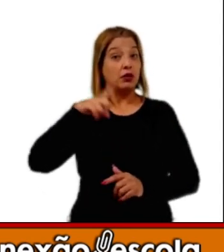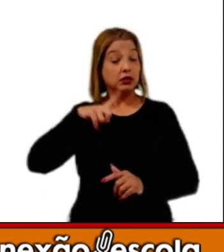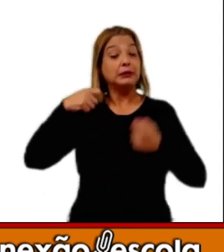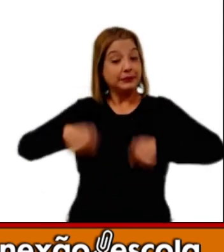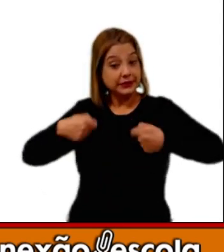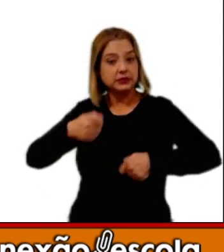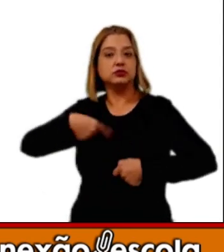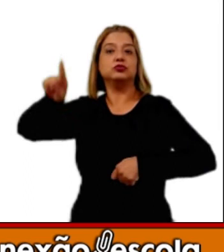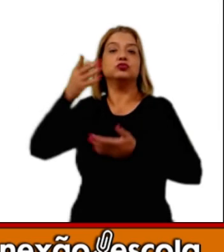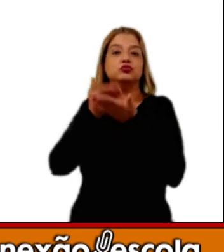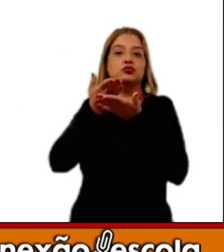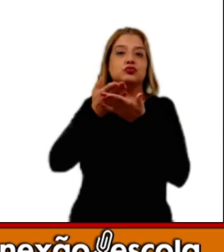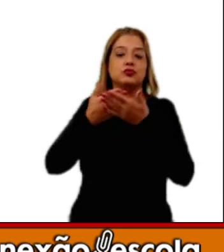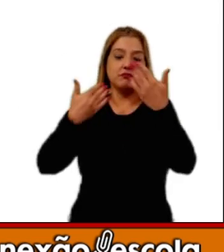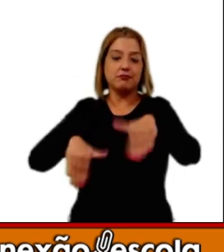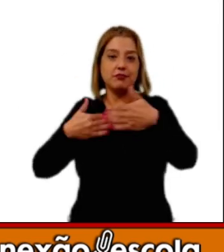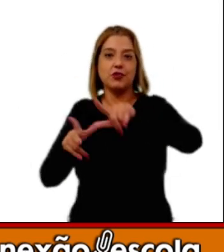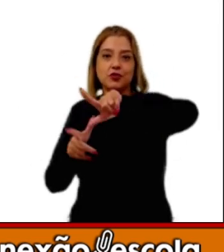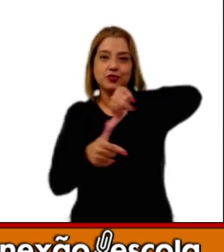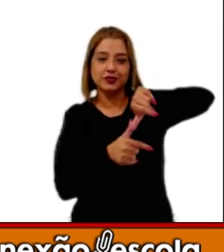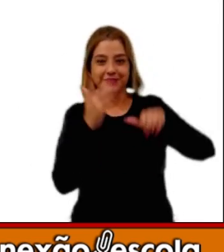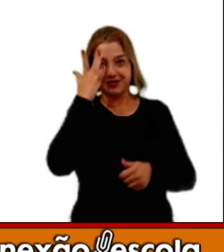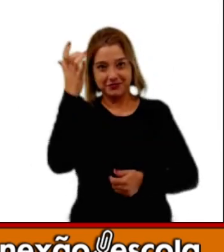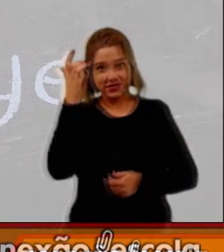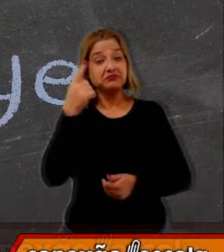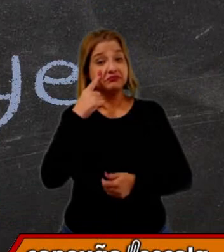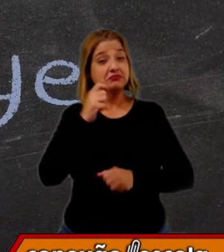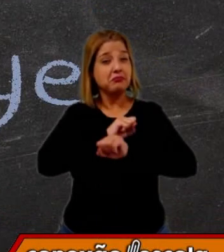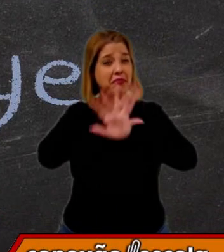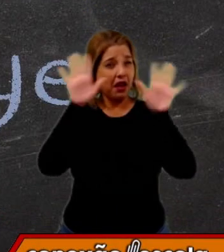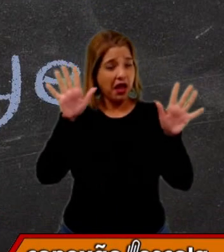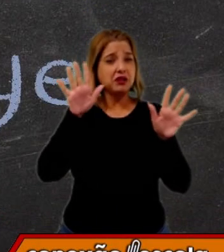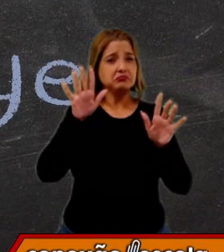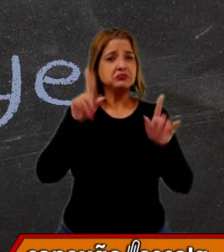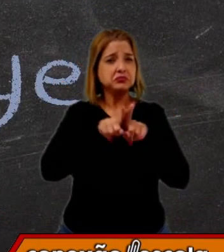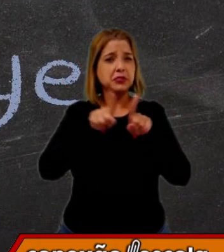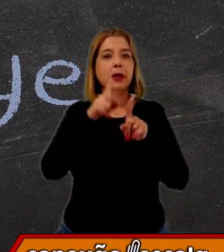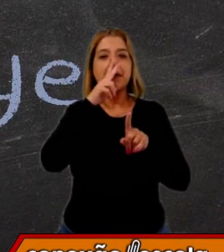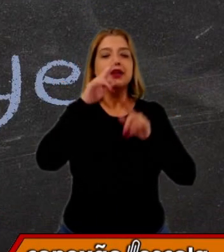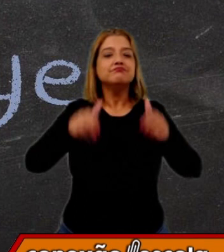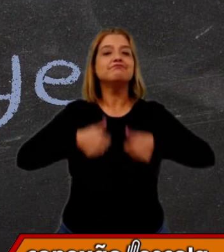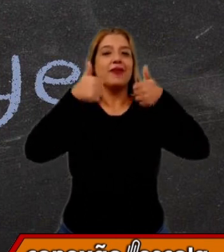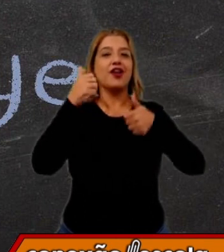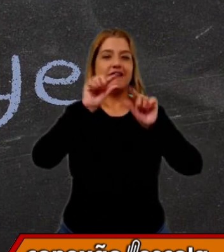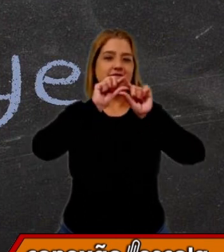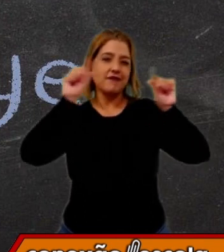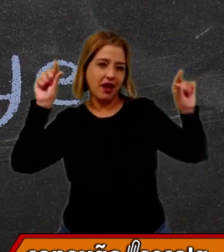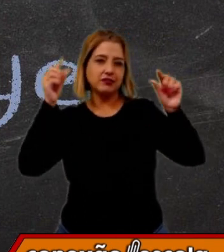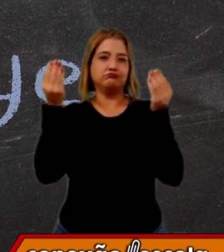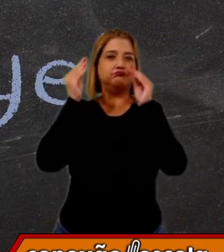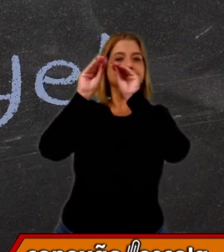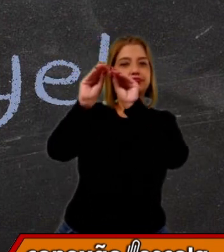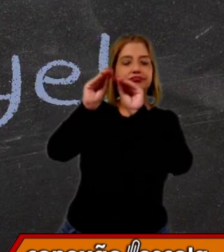estudar para minha prova de Geografia amanhã observa tanto que ficou mais bonita sua frase quando você acrescentou o site da ou